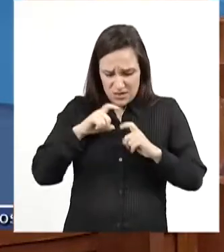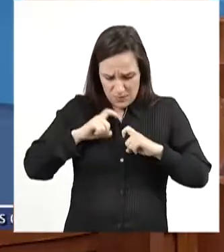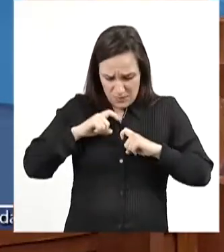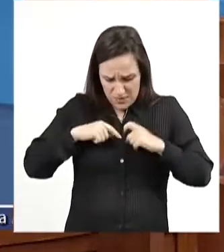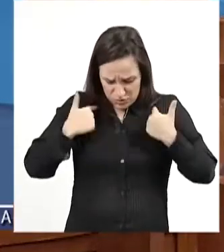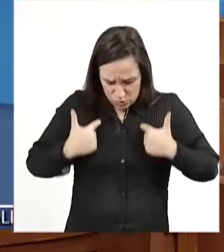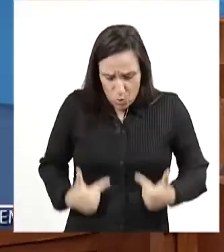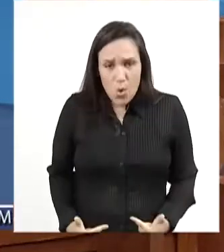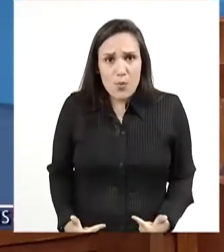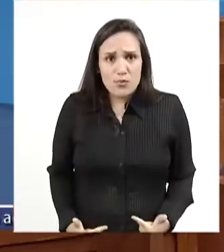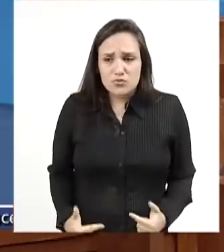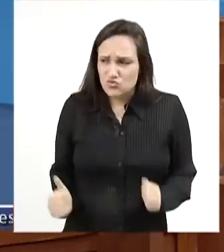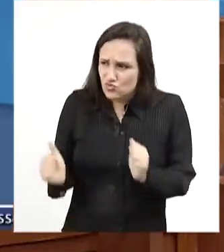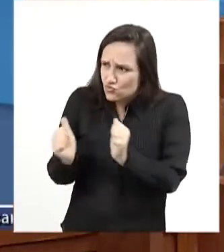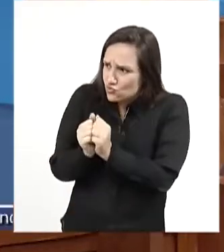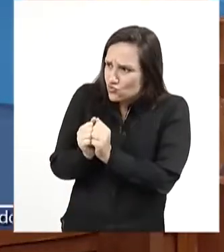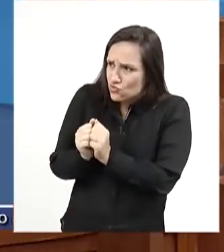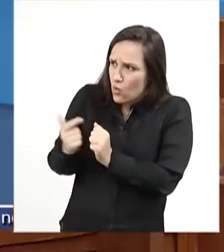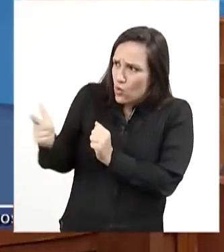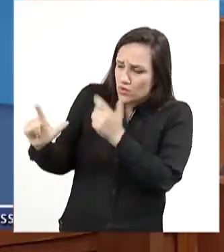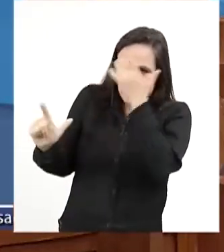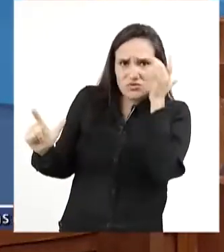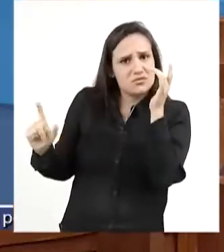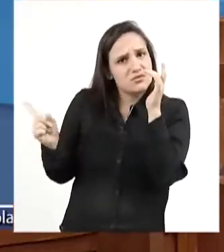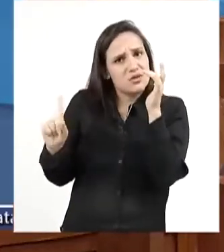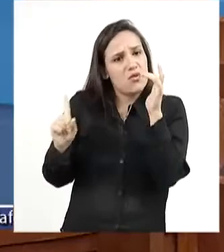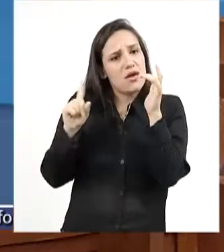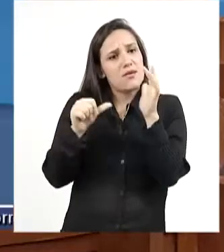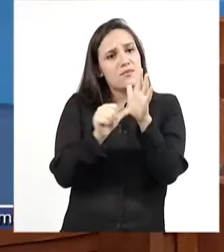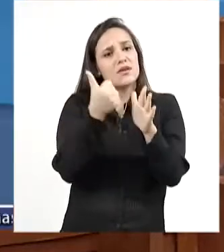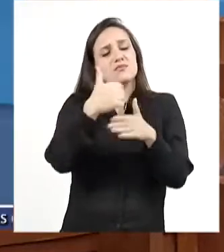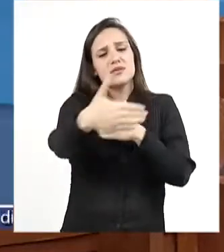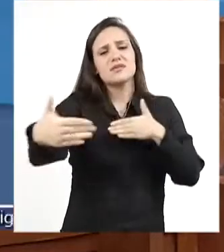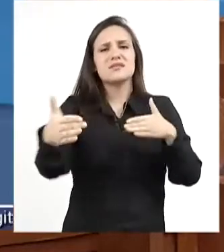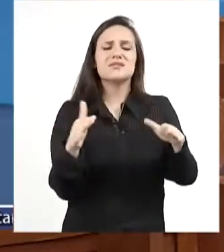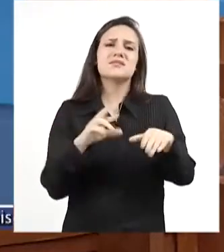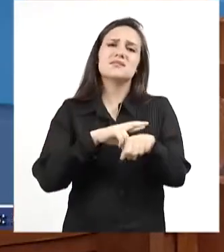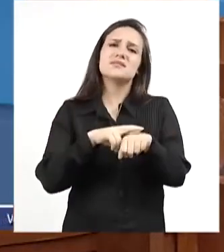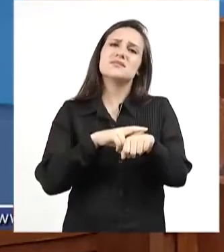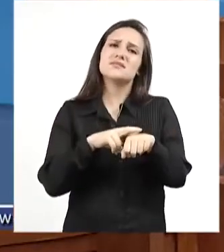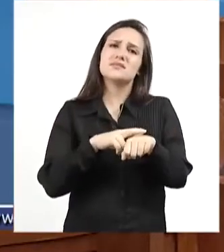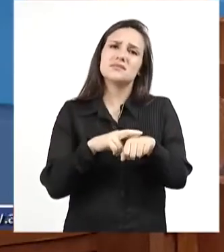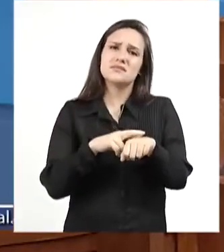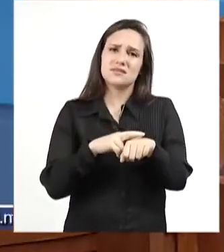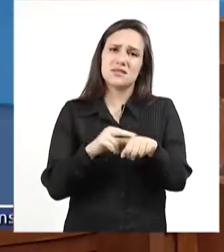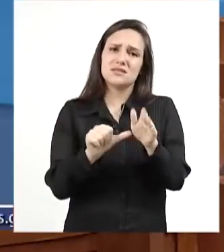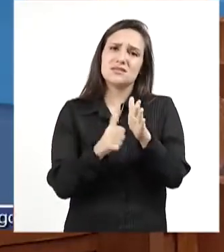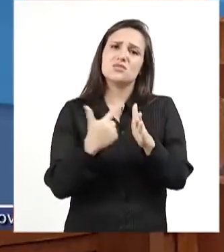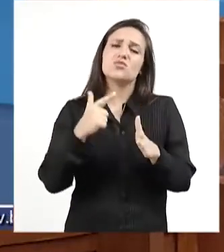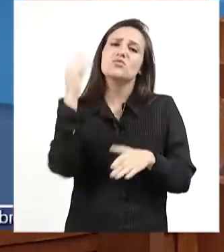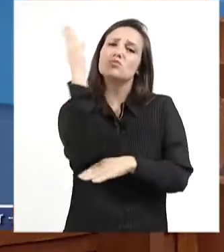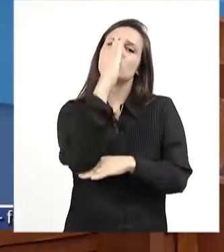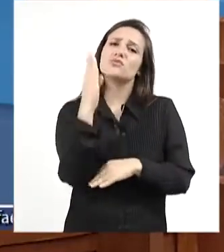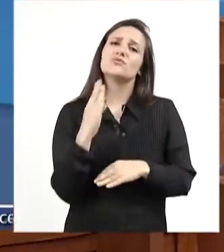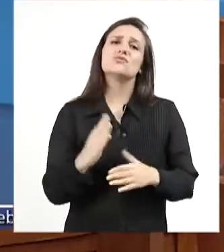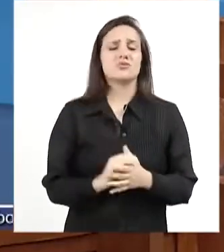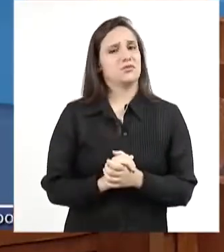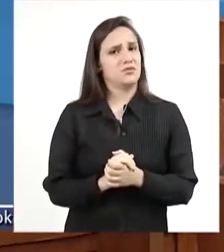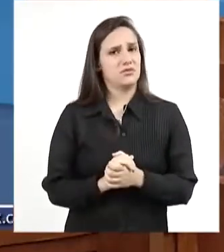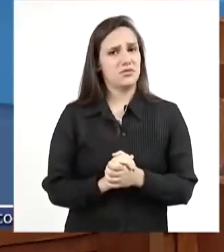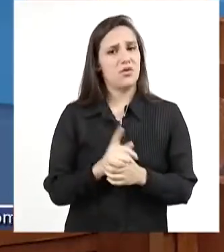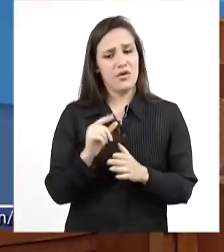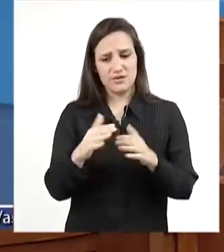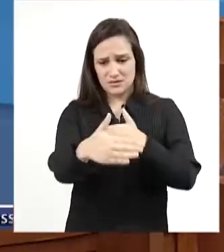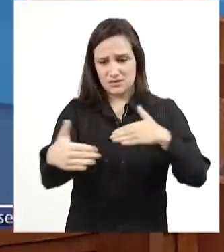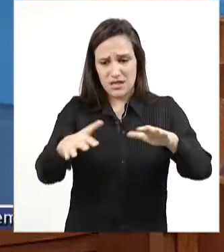de delito. É a primeira da história e a segunda do Brasil, a primeira no Rio Grande do Sul. Quem acha que a gente não está